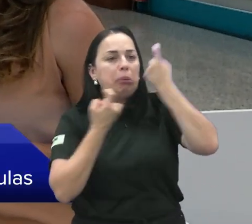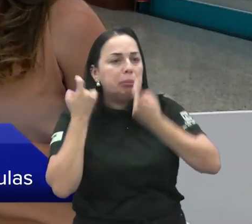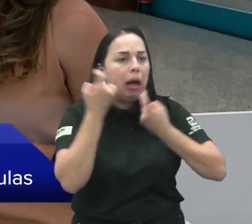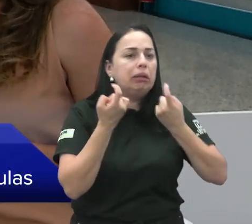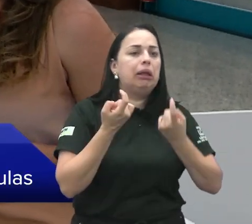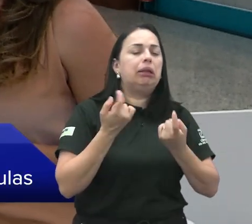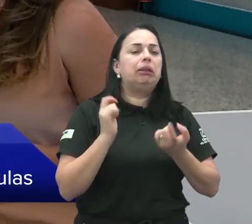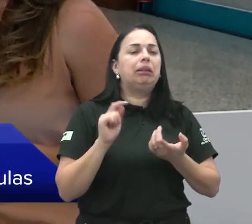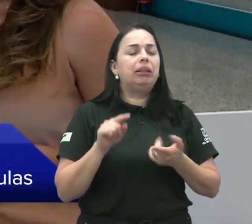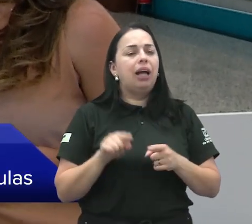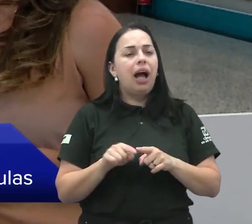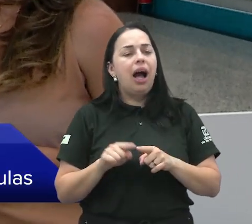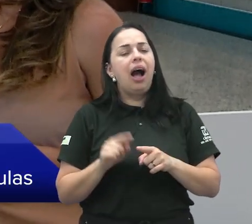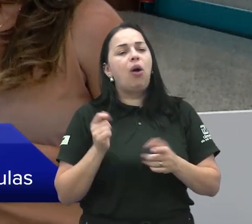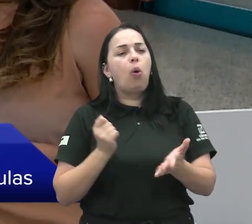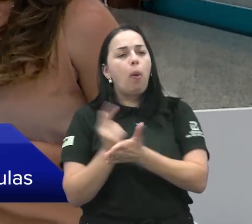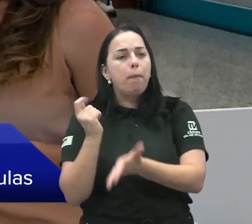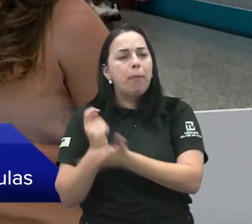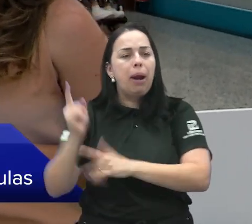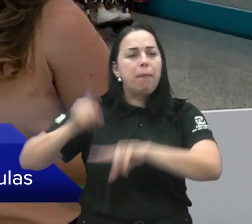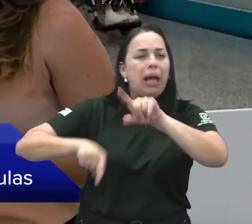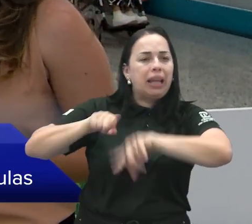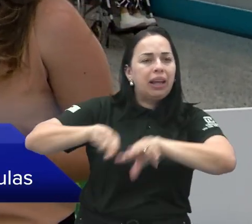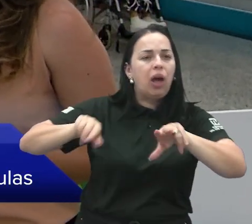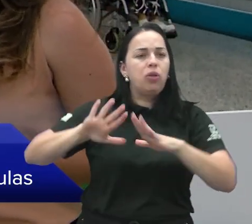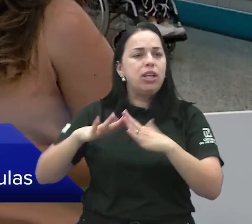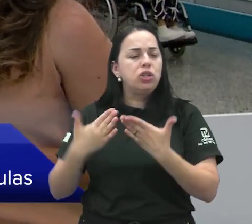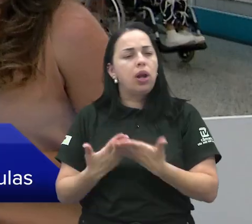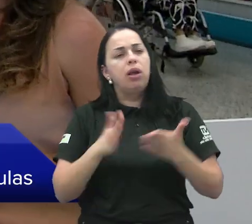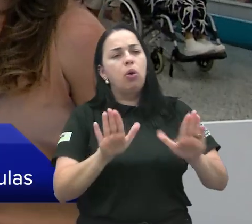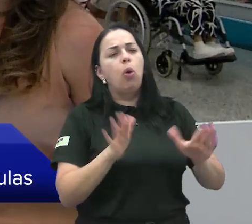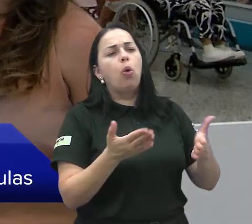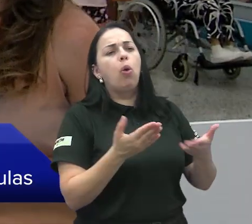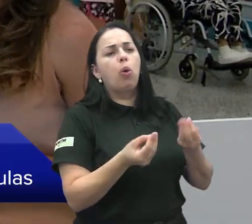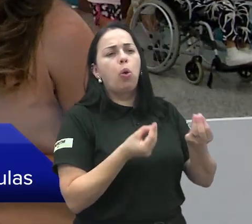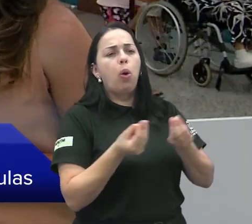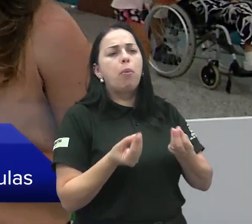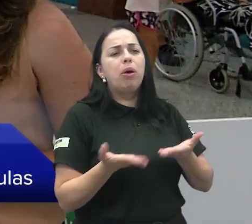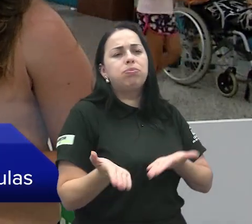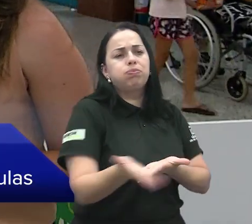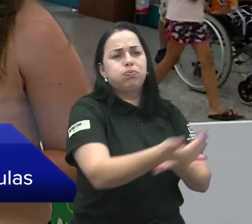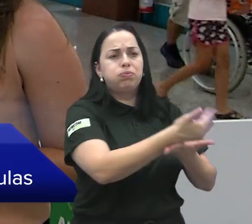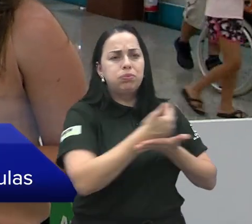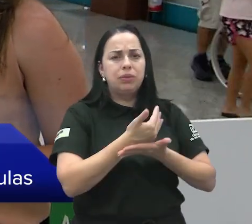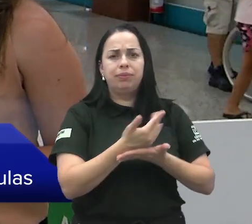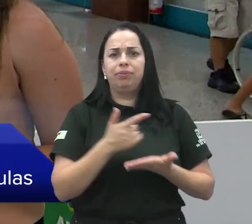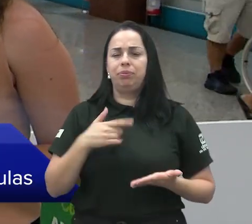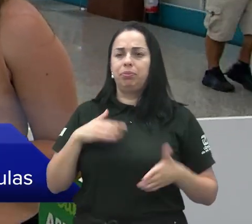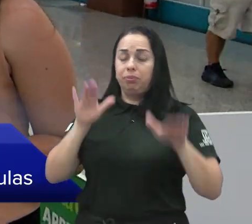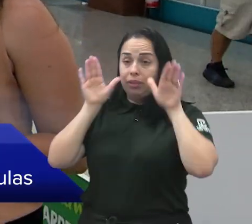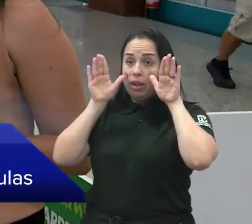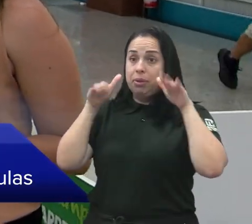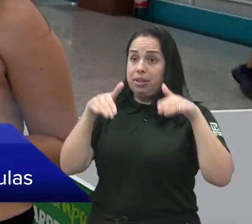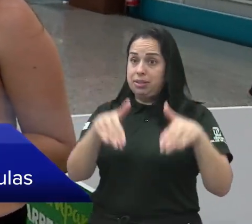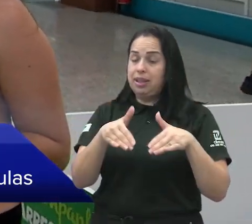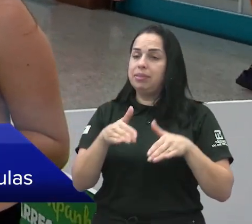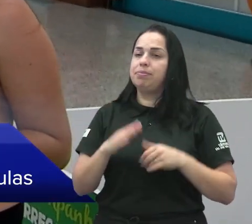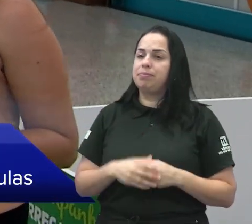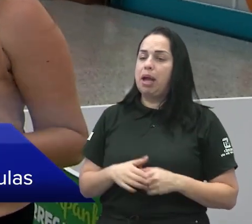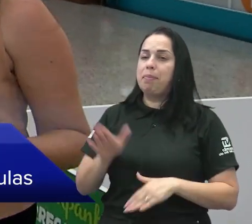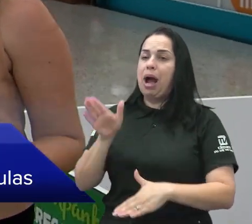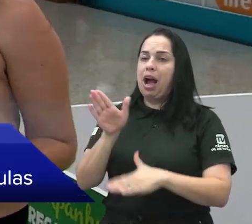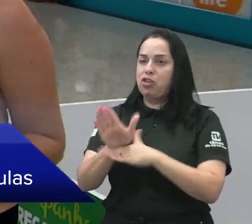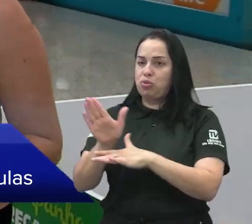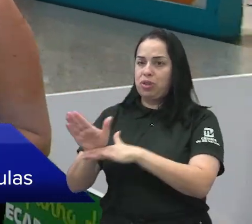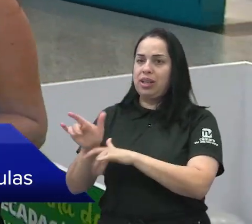material escolar. Enfim, eu queria que você explicasse para a gente como que vai funcionar a ação. É uma ação pensada justamente para dar